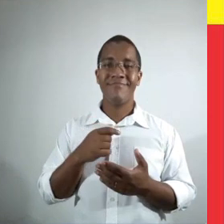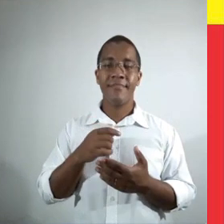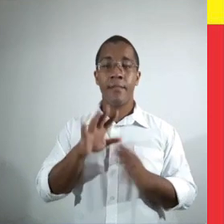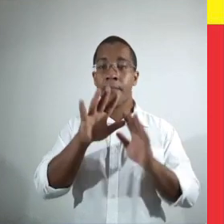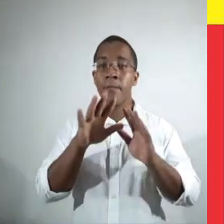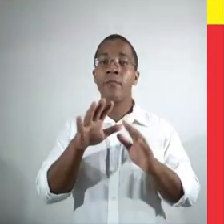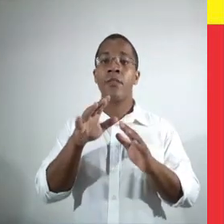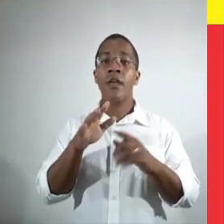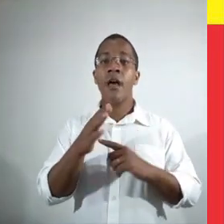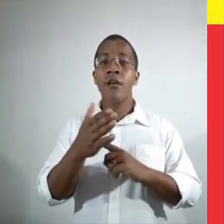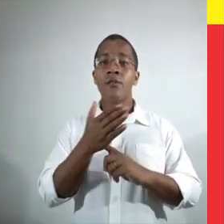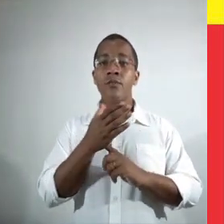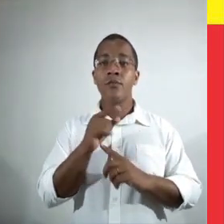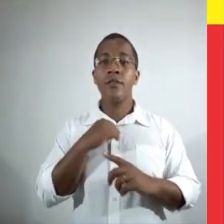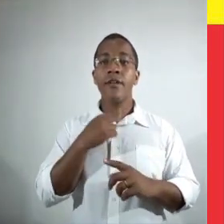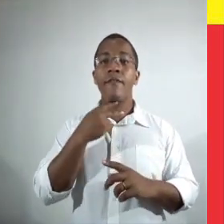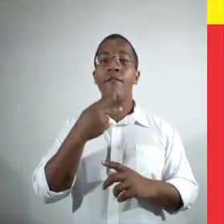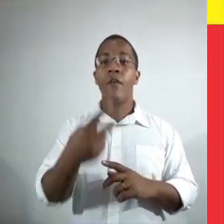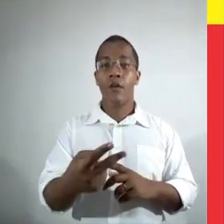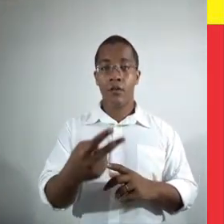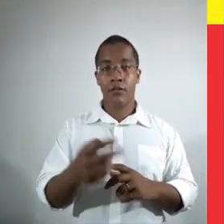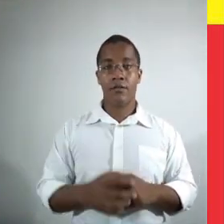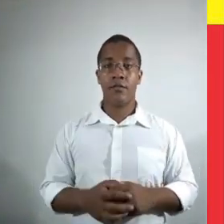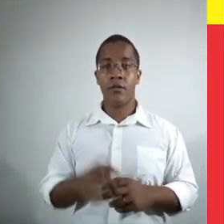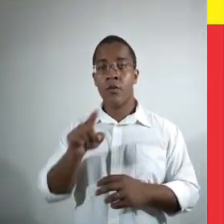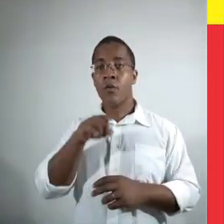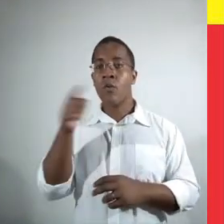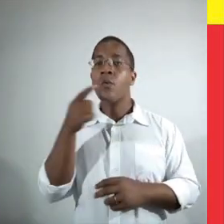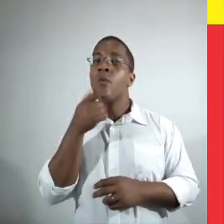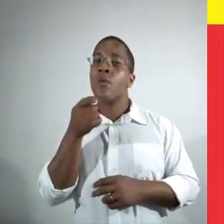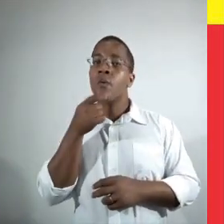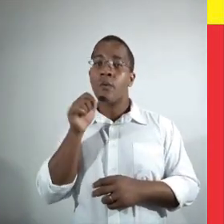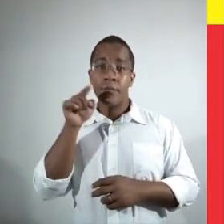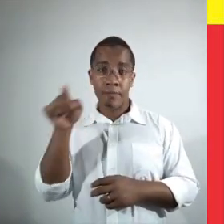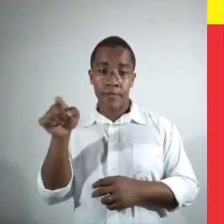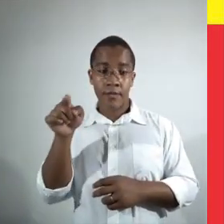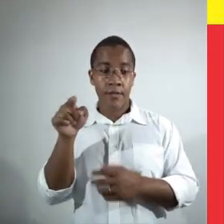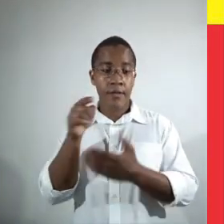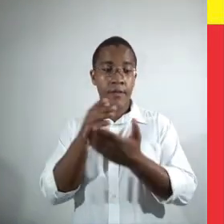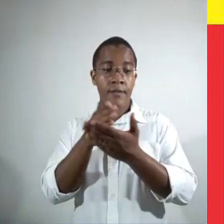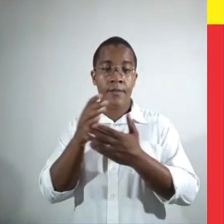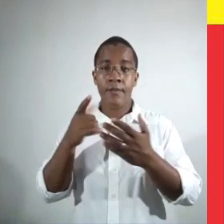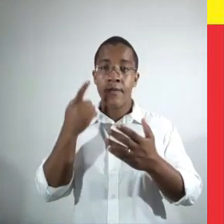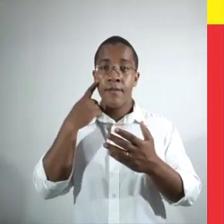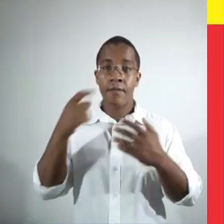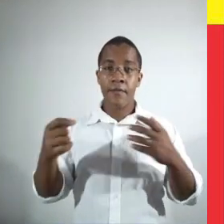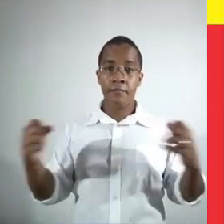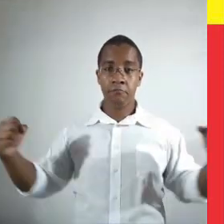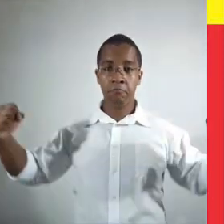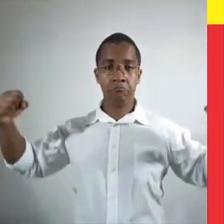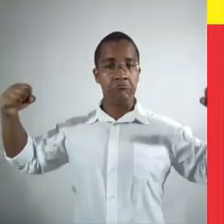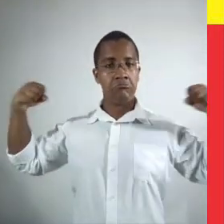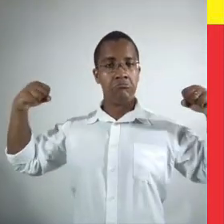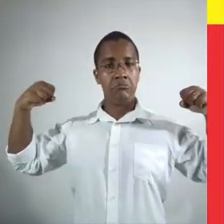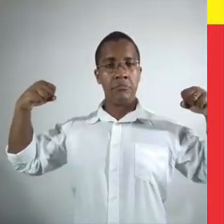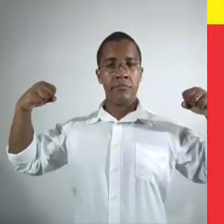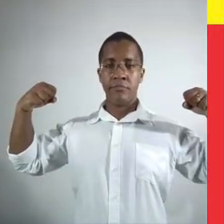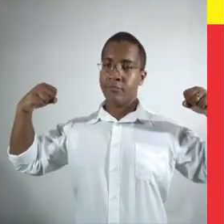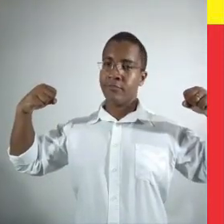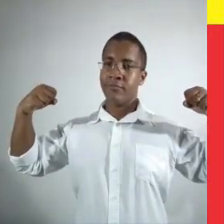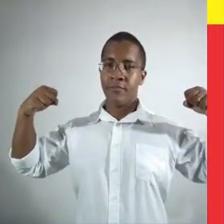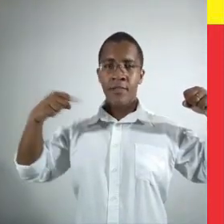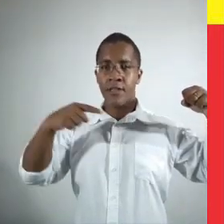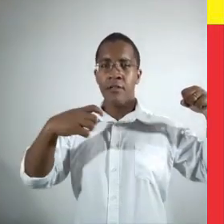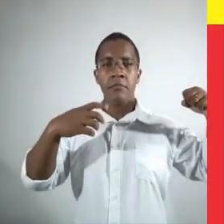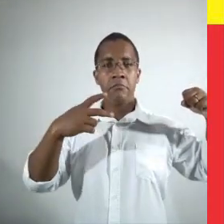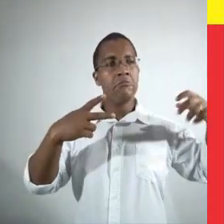voz. Depois você vê outro rapaz, outro menino no meio, e note que ele já está mais forte, ele